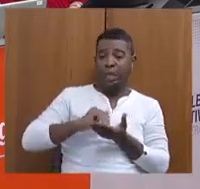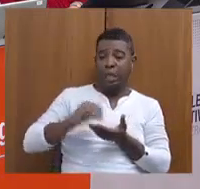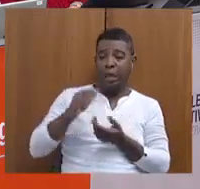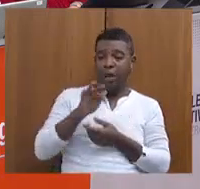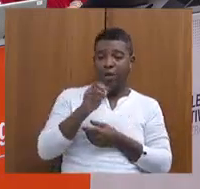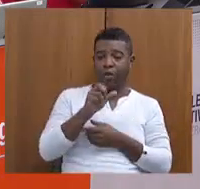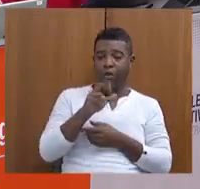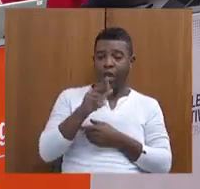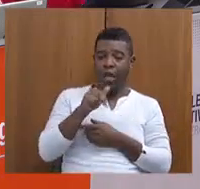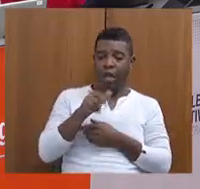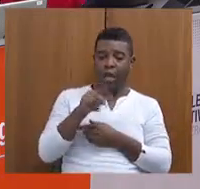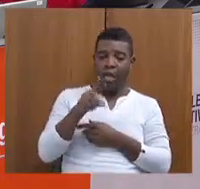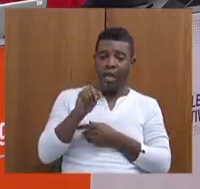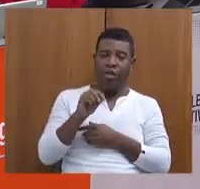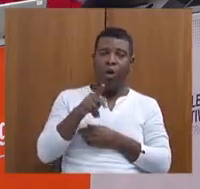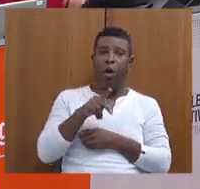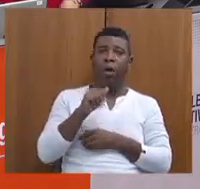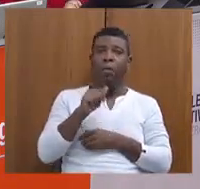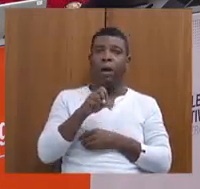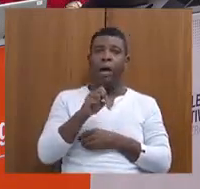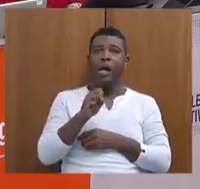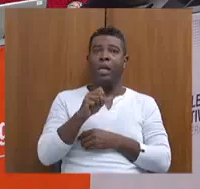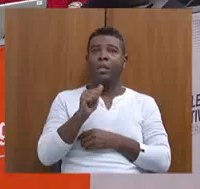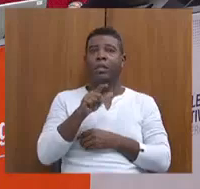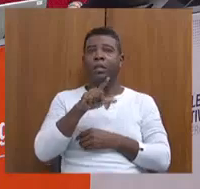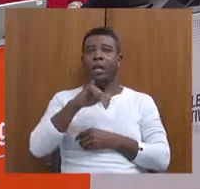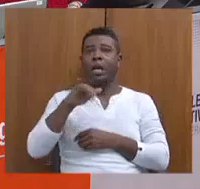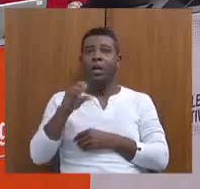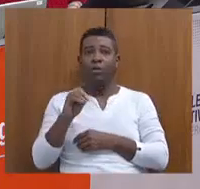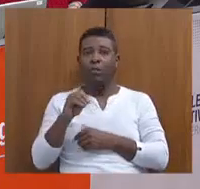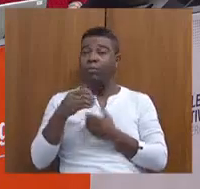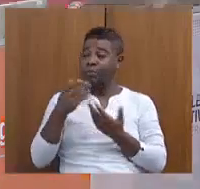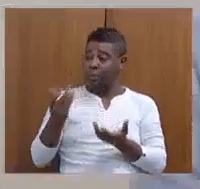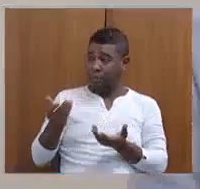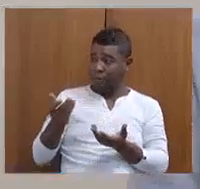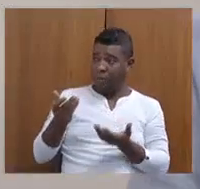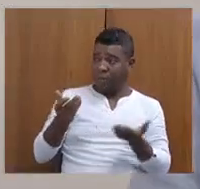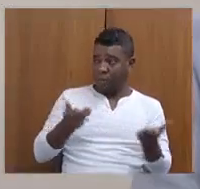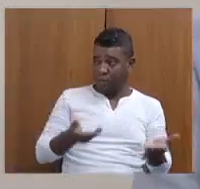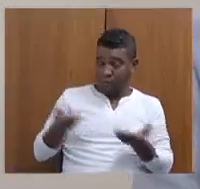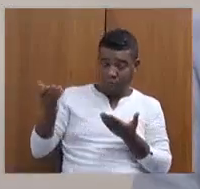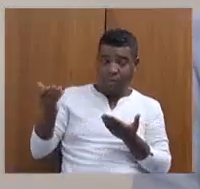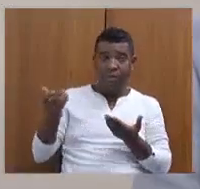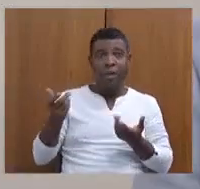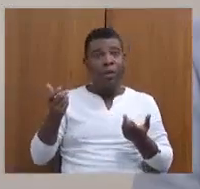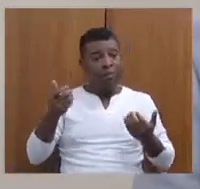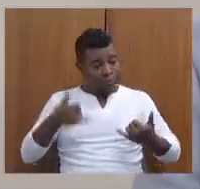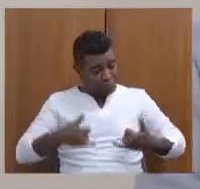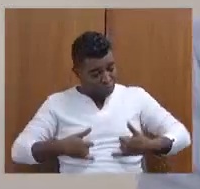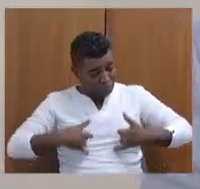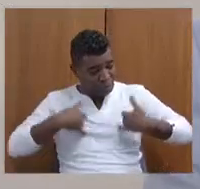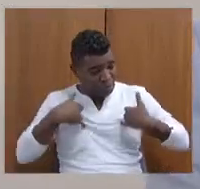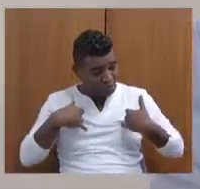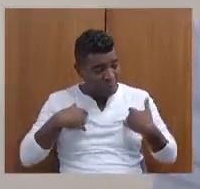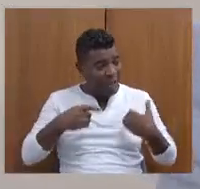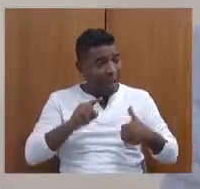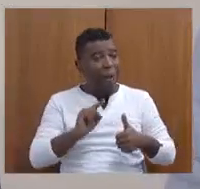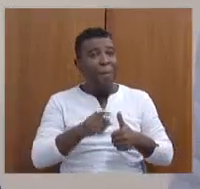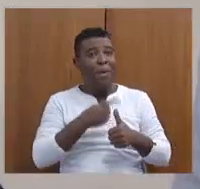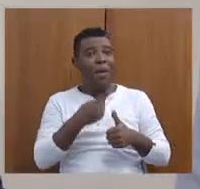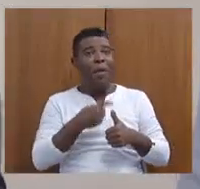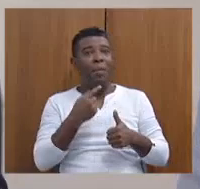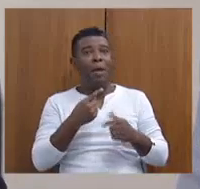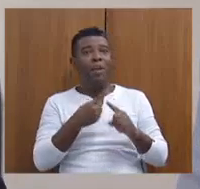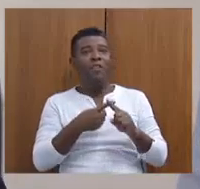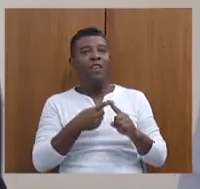bom Vitória para meramente sem É uma honra a primeira vez agora né Falando com o